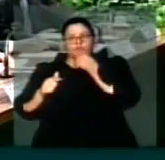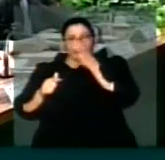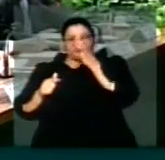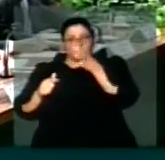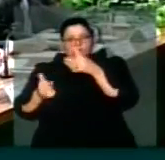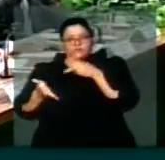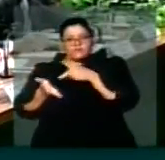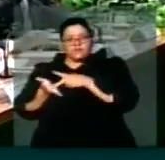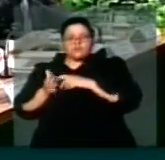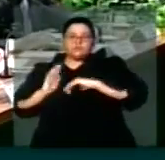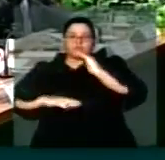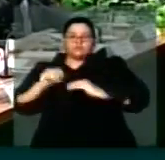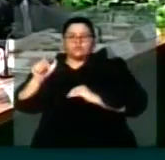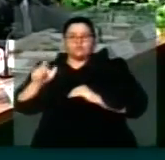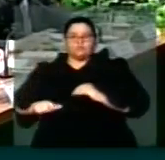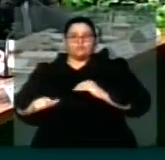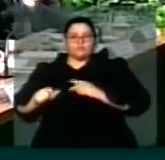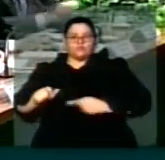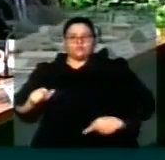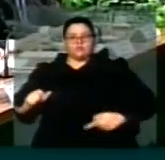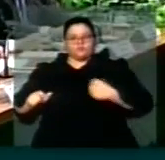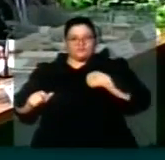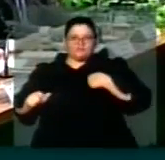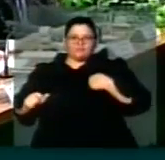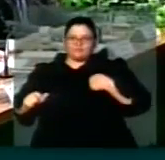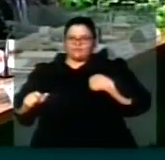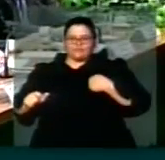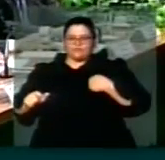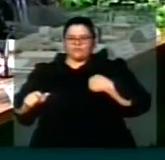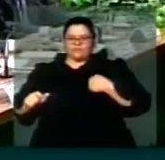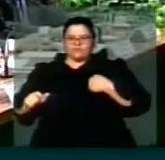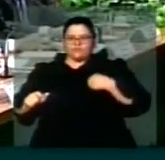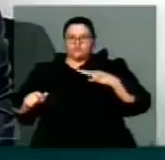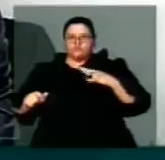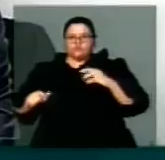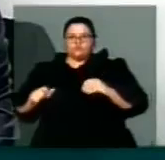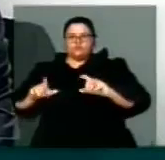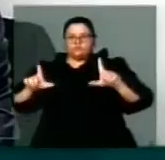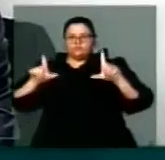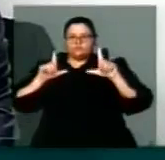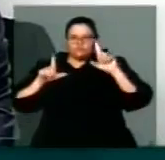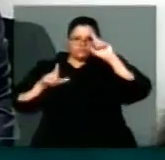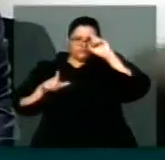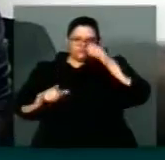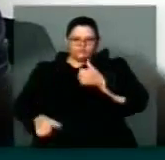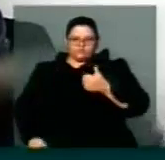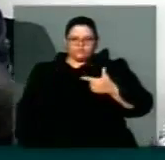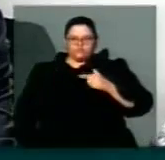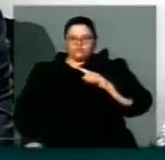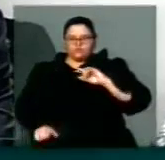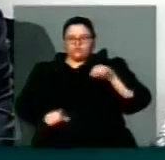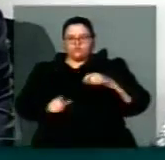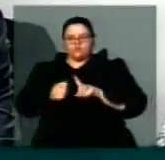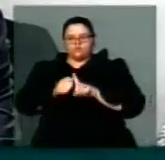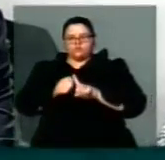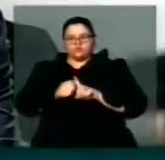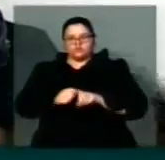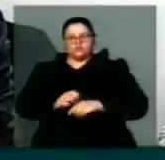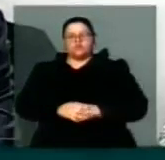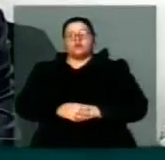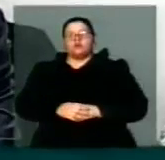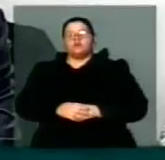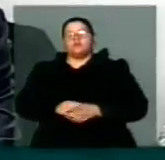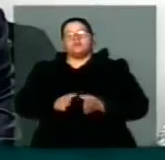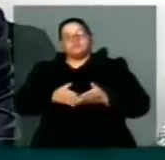a esse assunto. A minha pessoa foi de domínio público, foi dada em todos os meios no dia 12 de janeiro, durante o processo